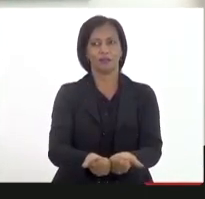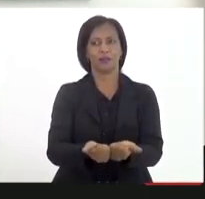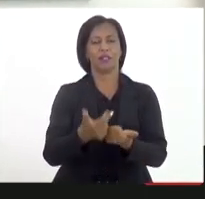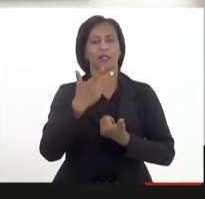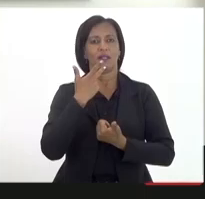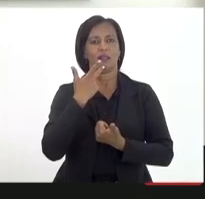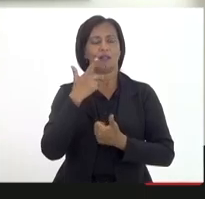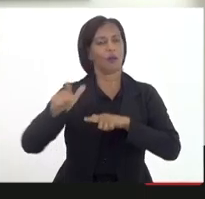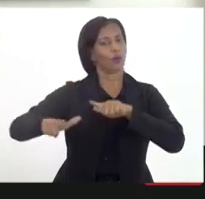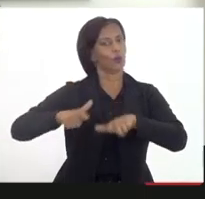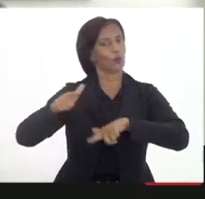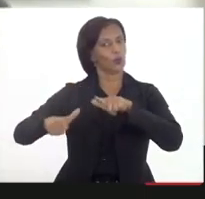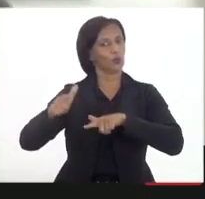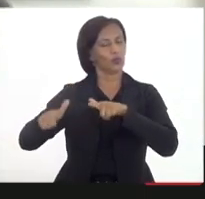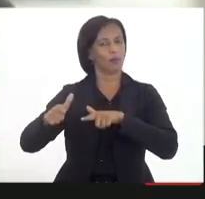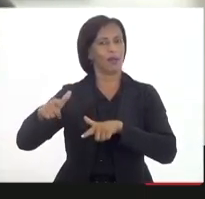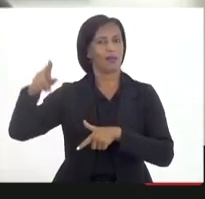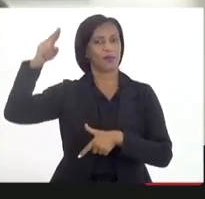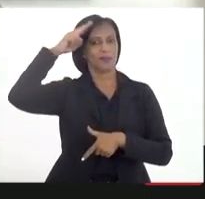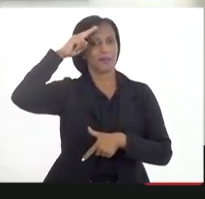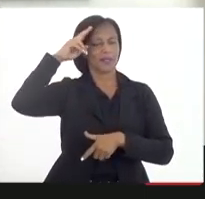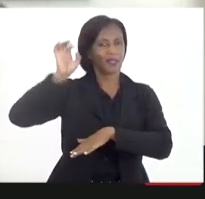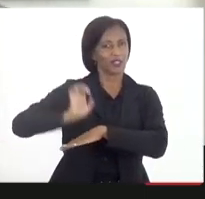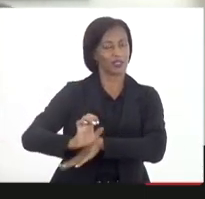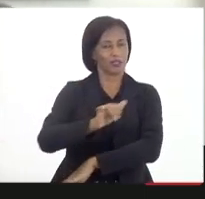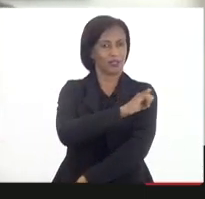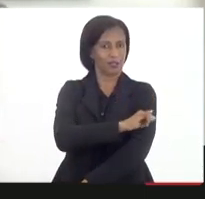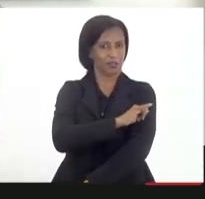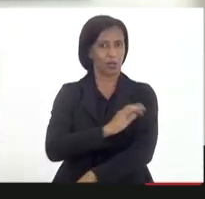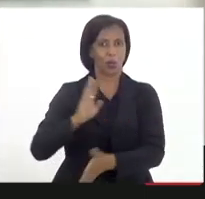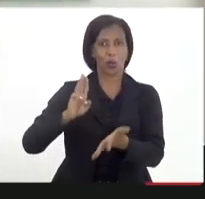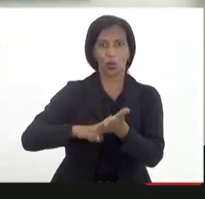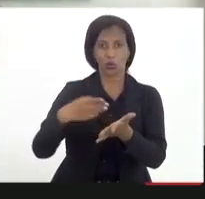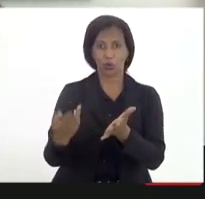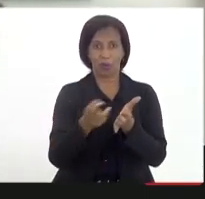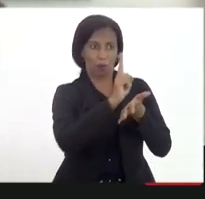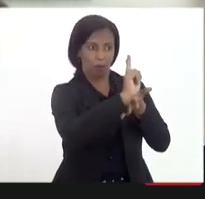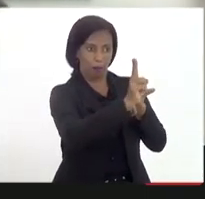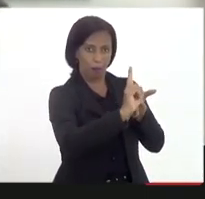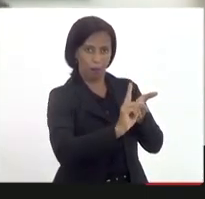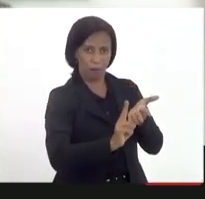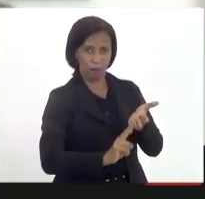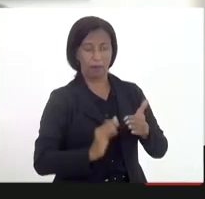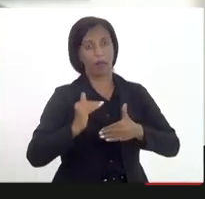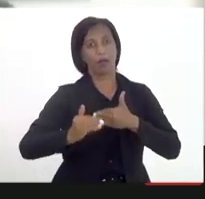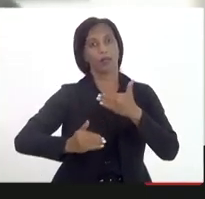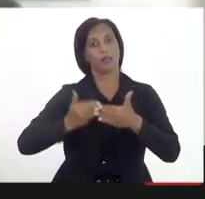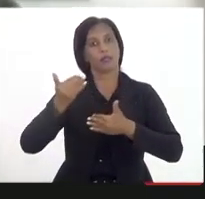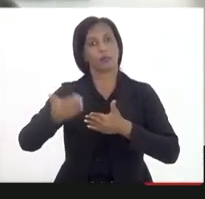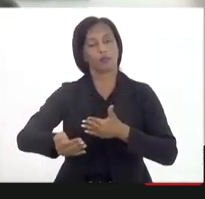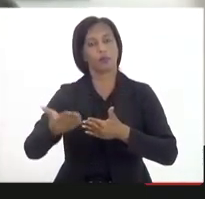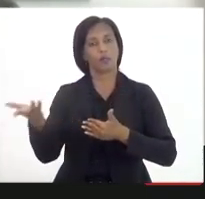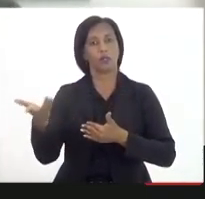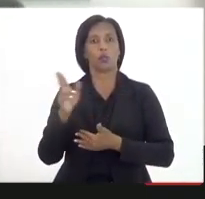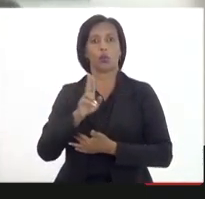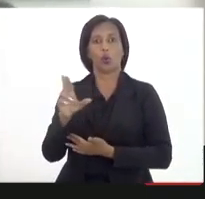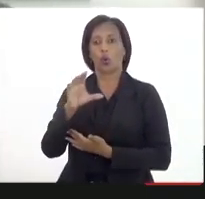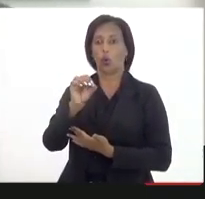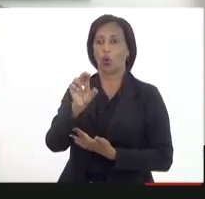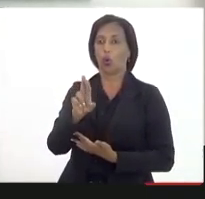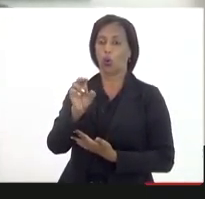prestação jurisdicional ao servidor público Militar no estado do Rio de Janeiro cujos membros citados na sequência passo a palavra para o